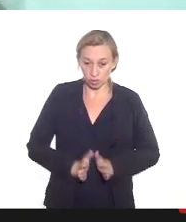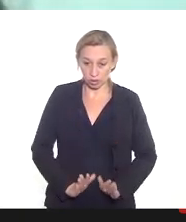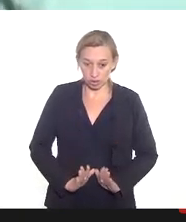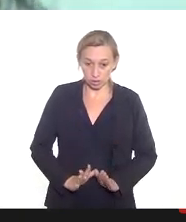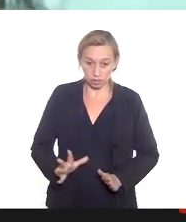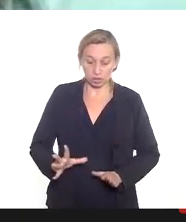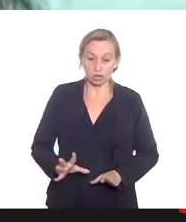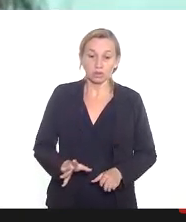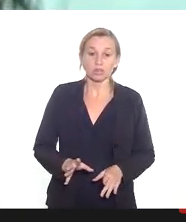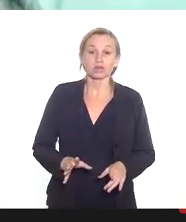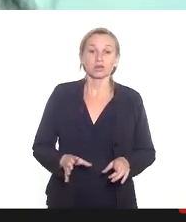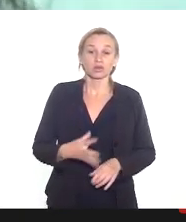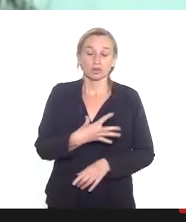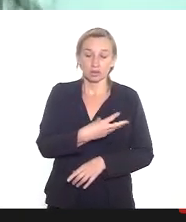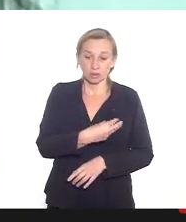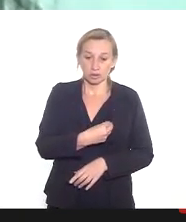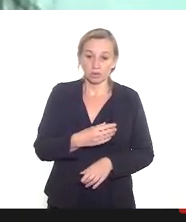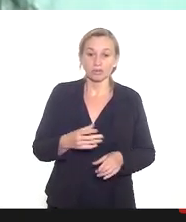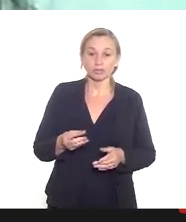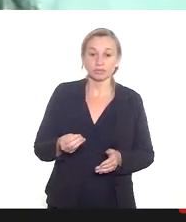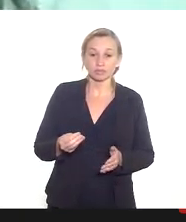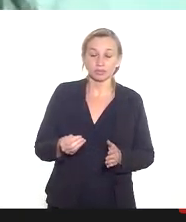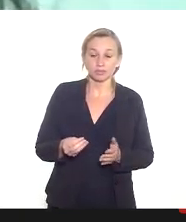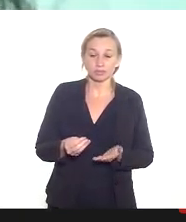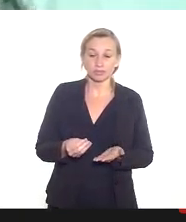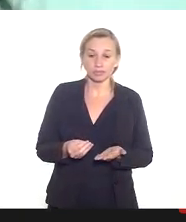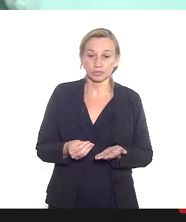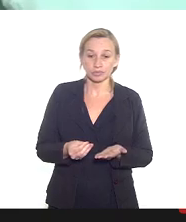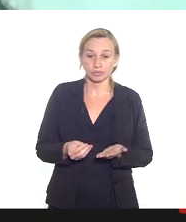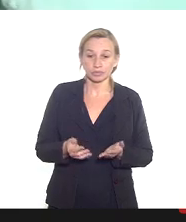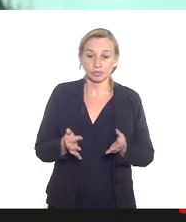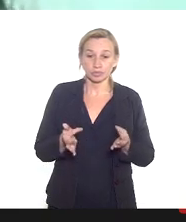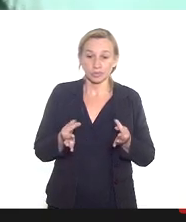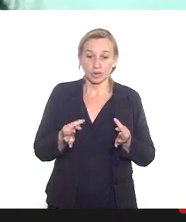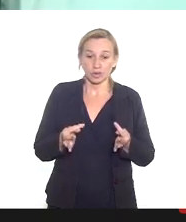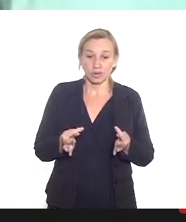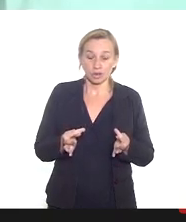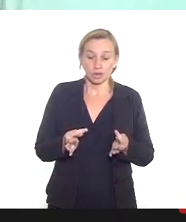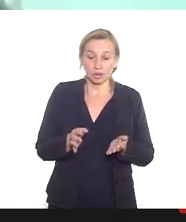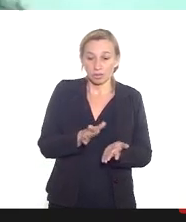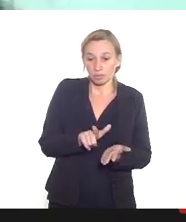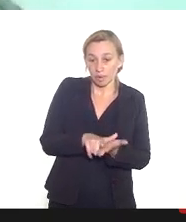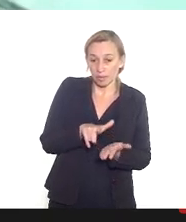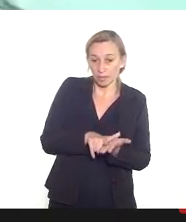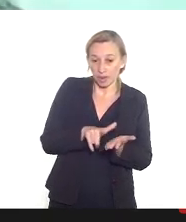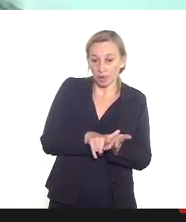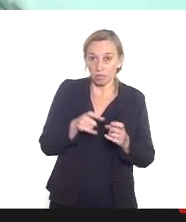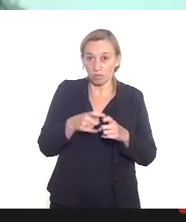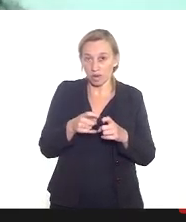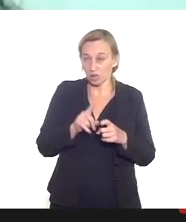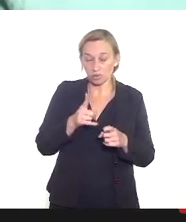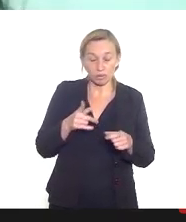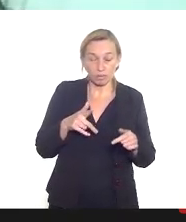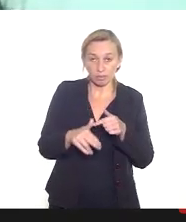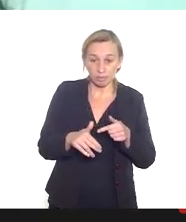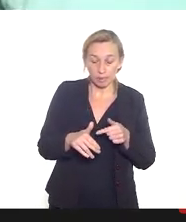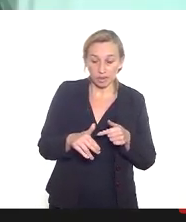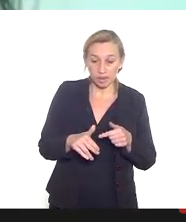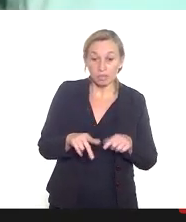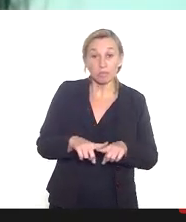logicamente não é como se diz embarreirar né a vacinação e